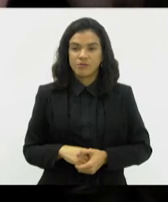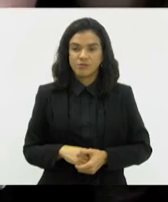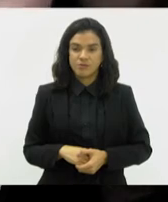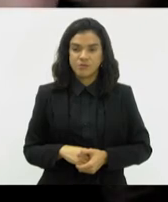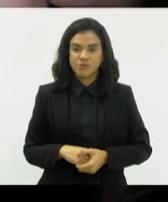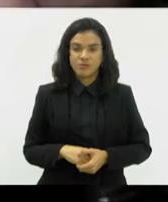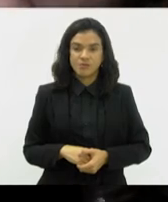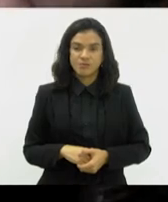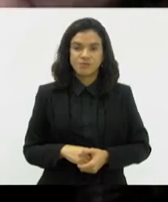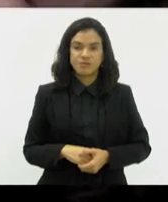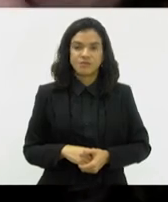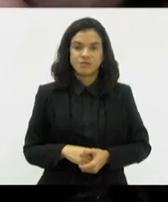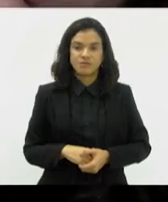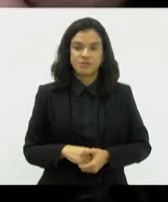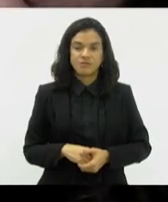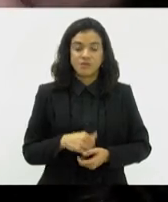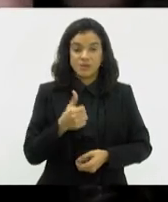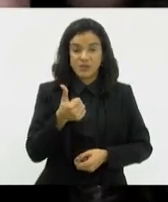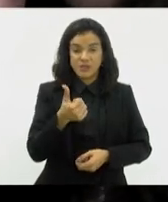Projeto de lei número